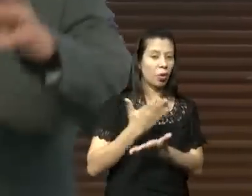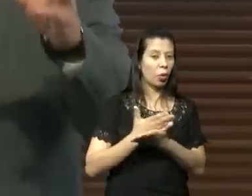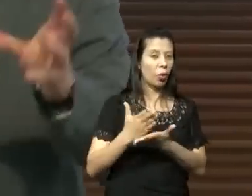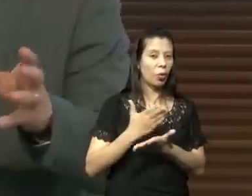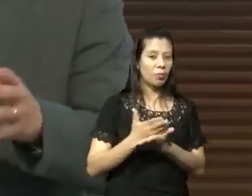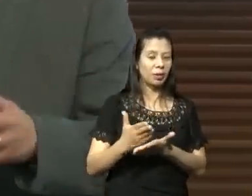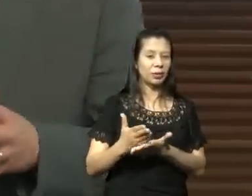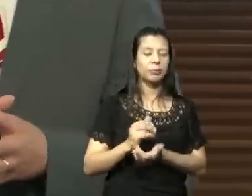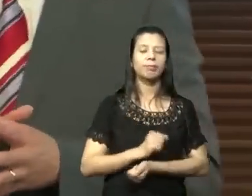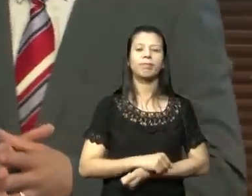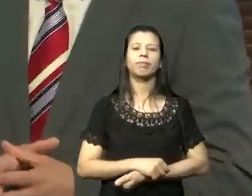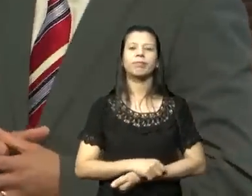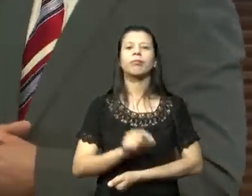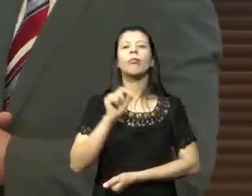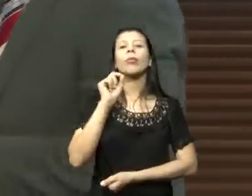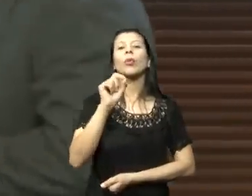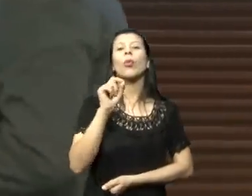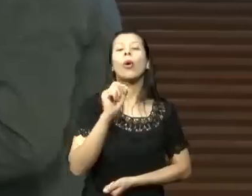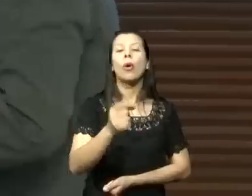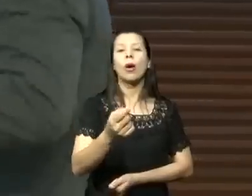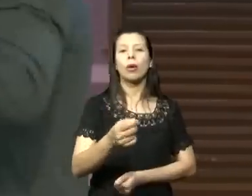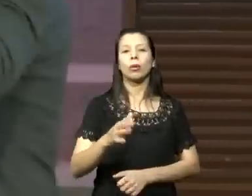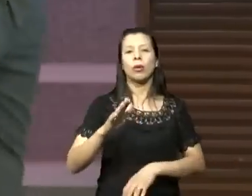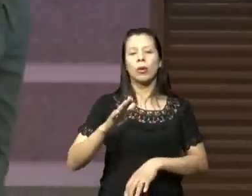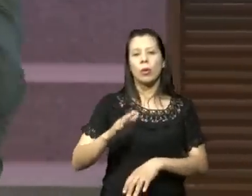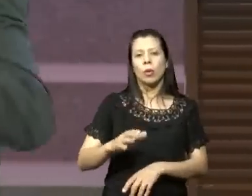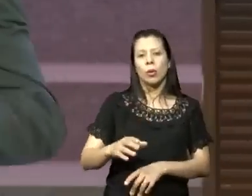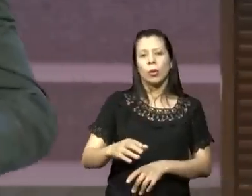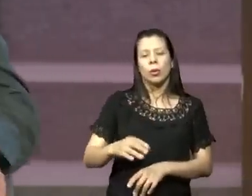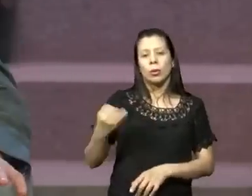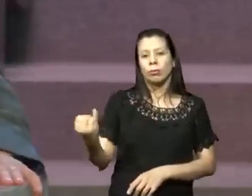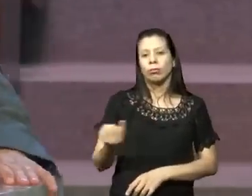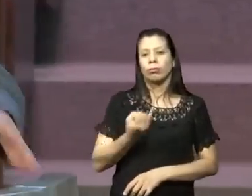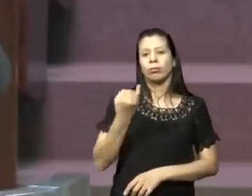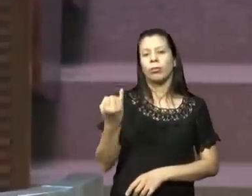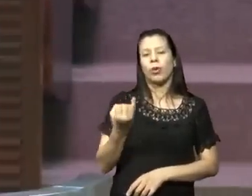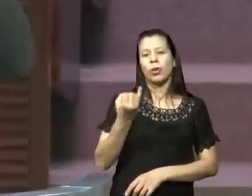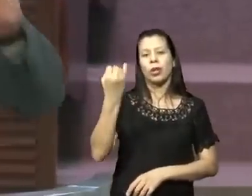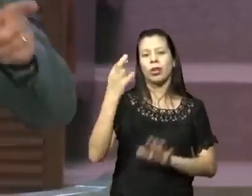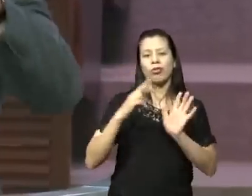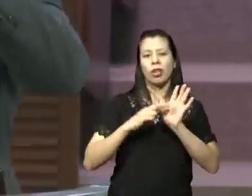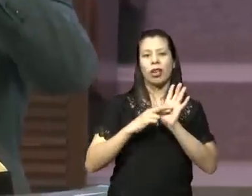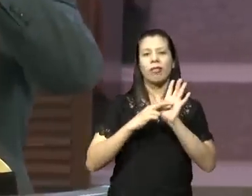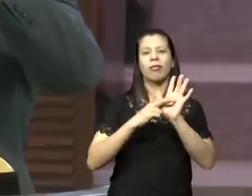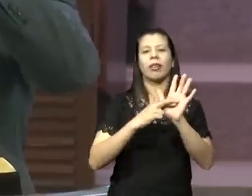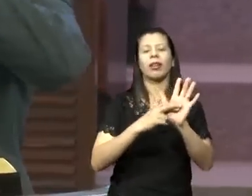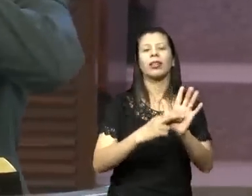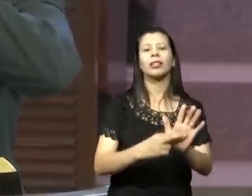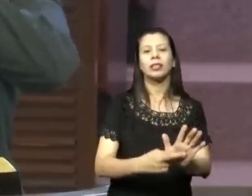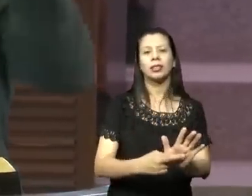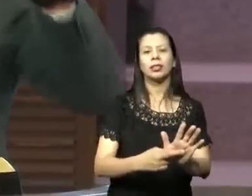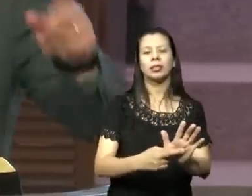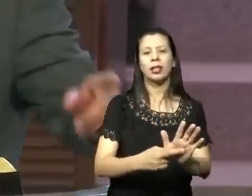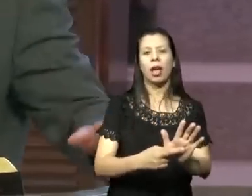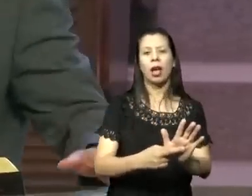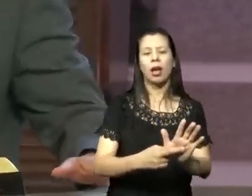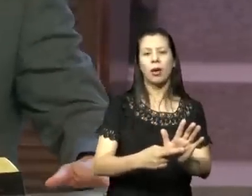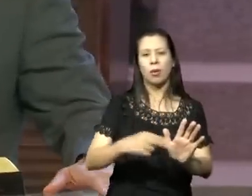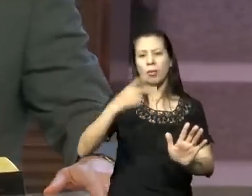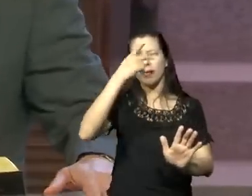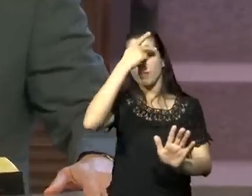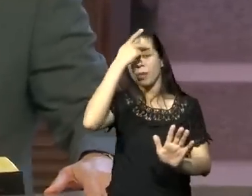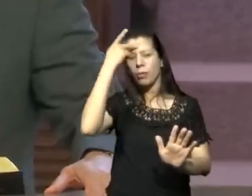tá Neste contexto Leia comigo e nunca mais você vai esquecer uma coisa que você vai aprender que até hoje você não tinha aprendido